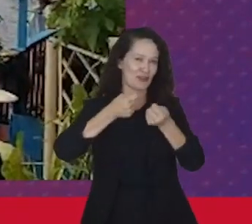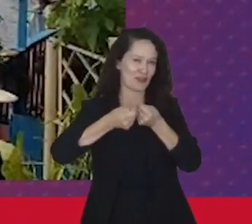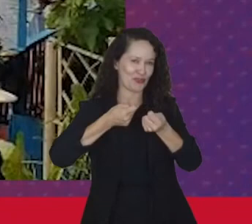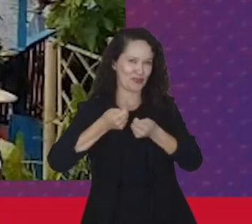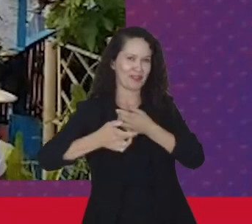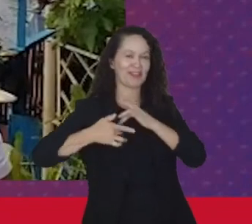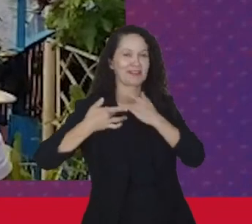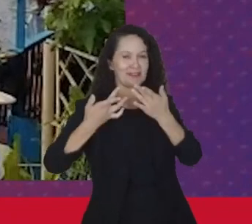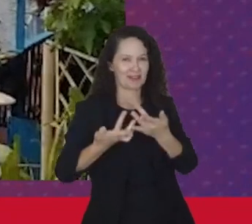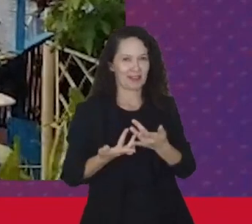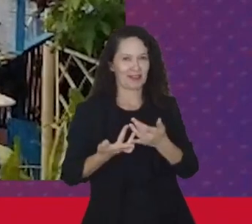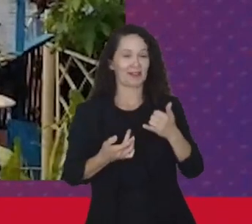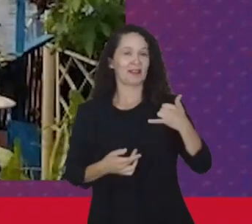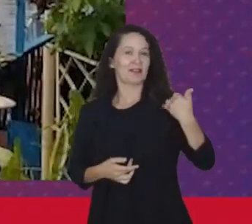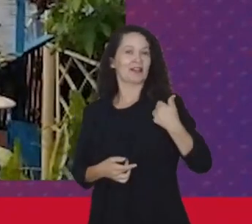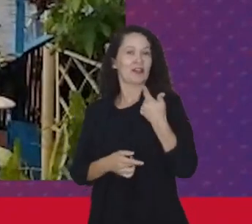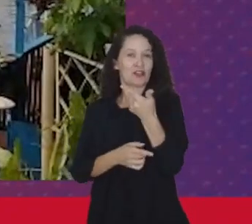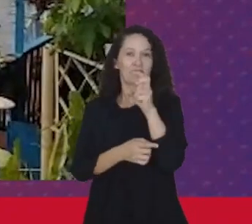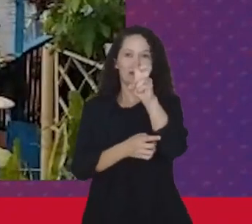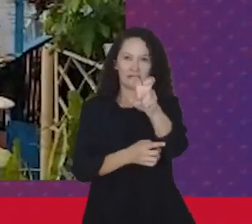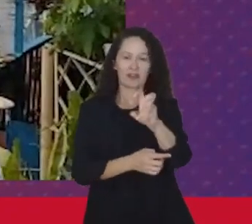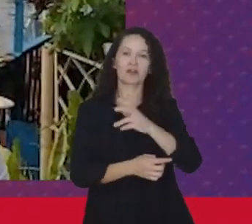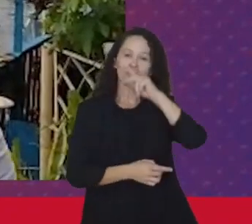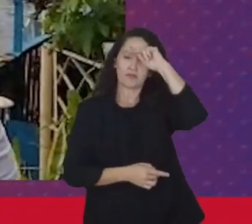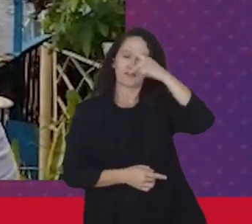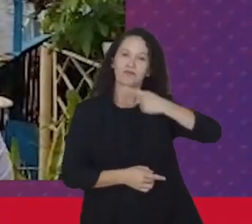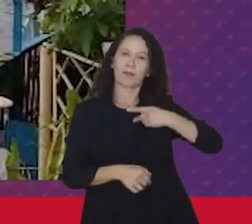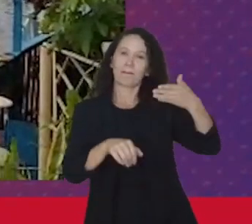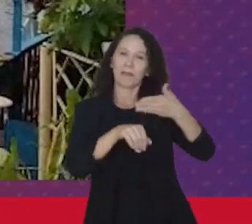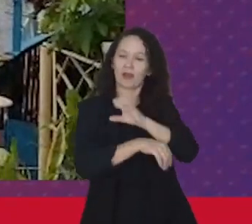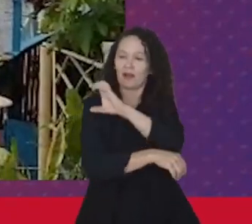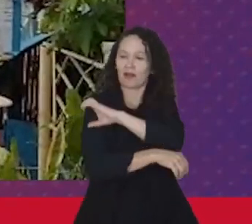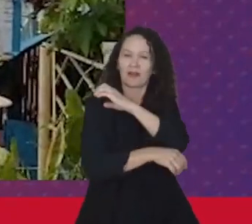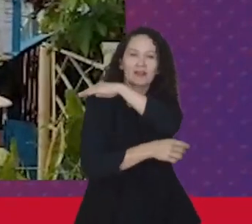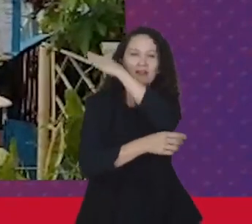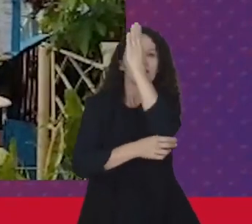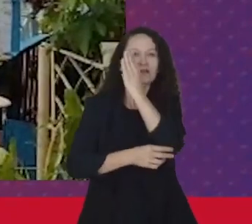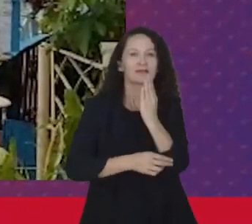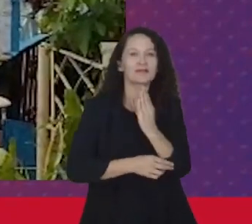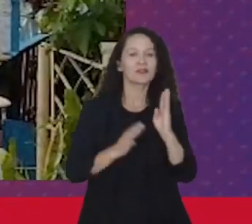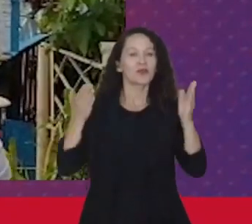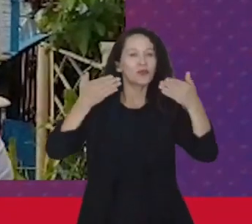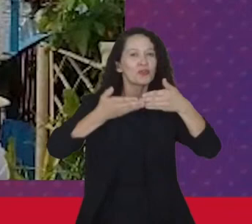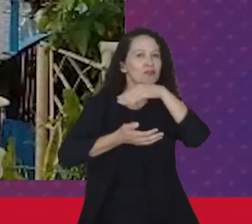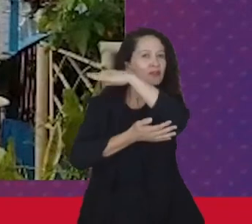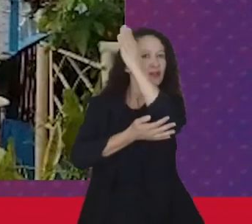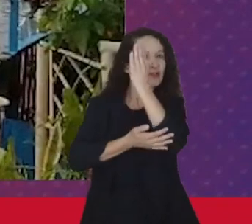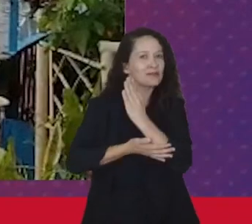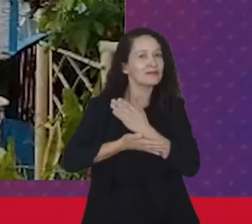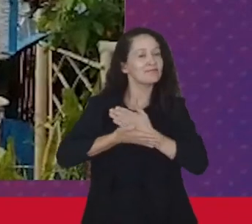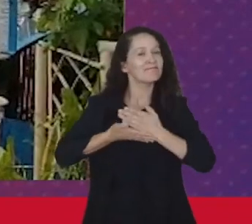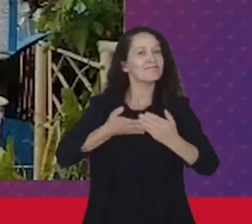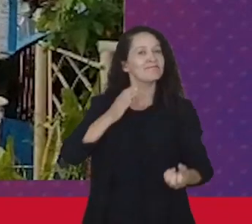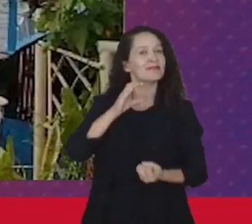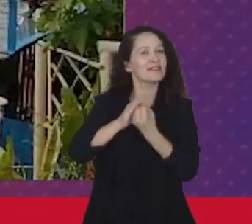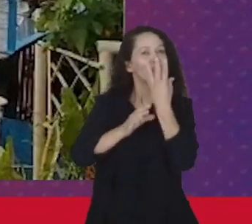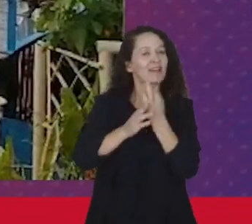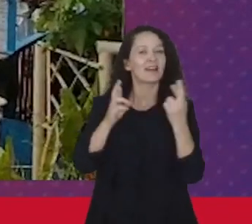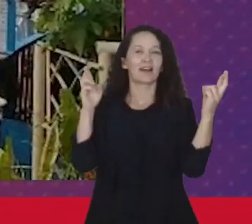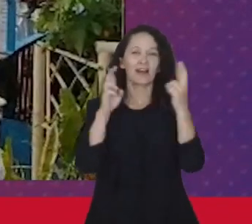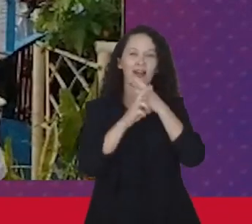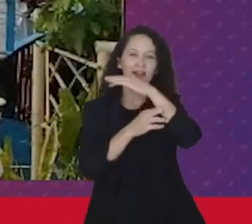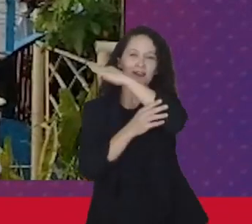solidária. Aos 25 anos, eu entro na coordenação nacional do Fórum Brasileiro e começo a construir essa